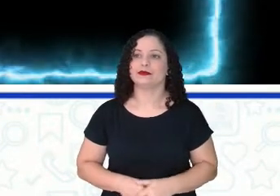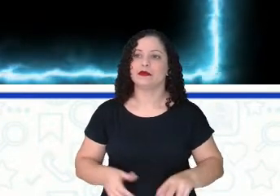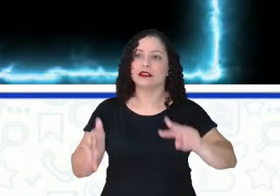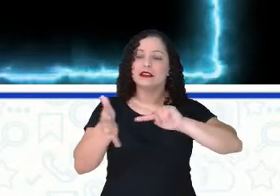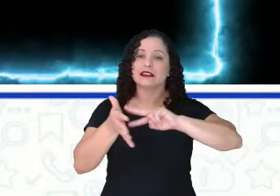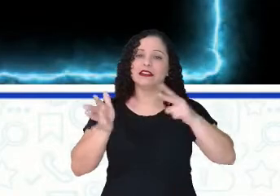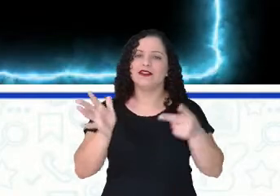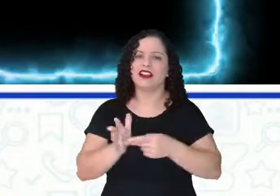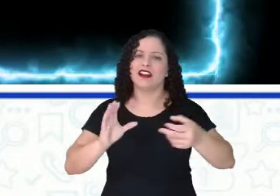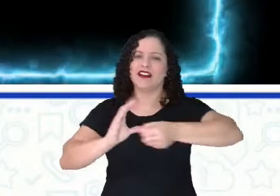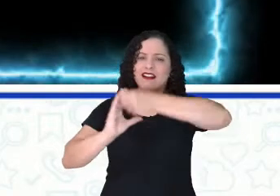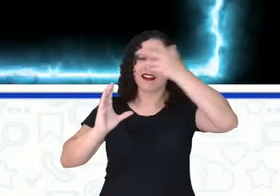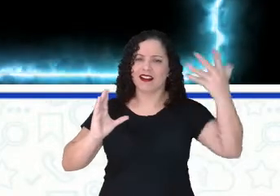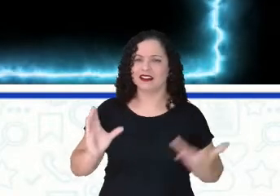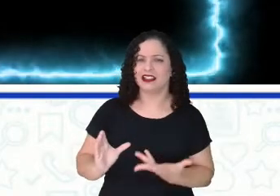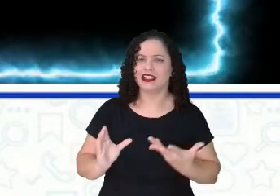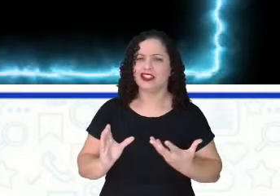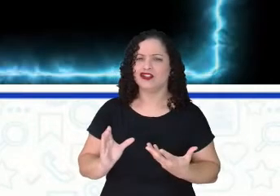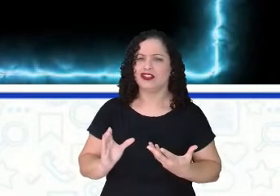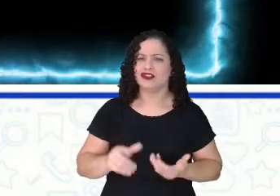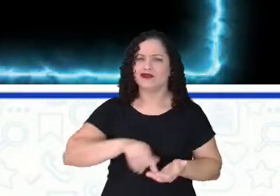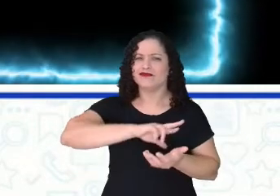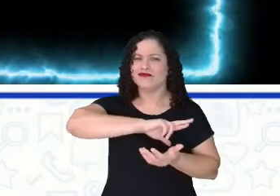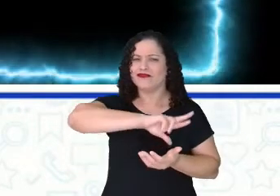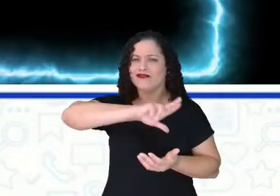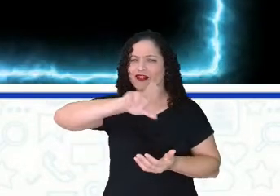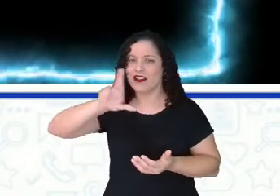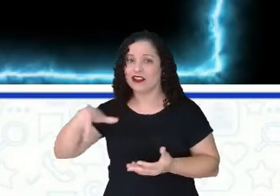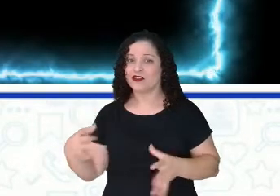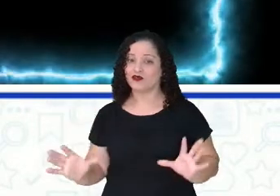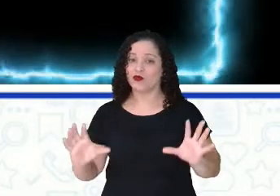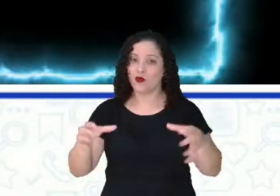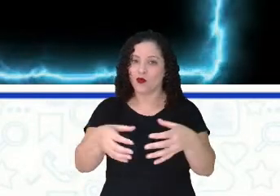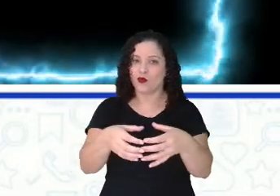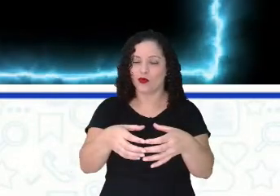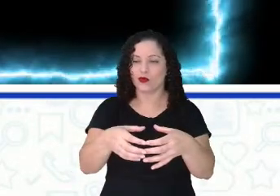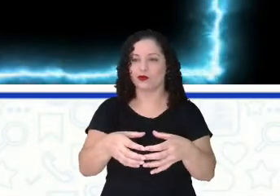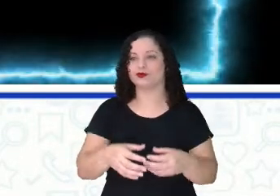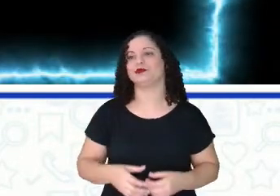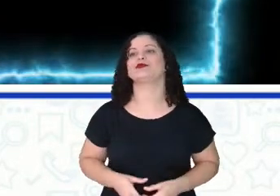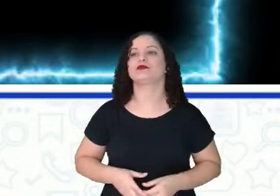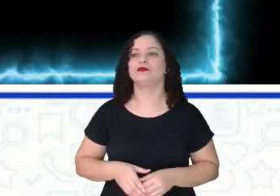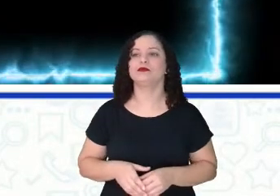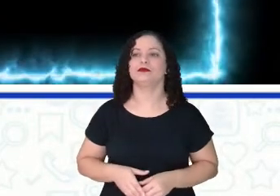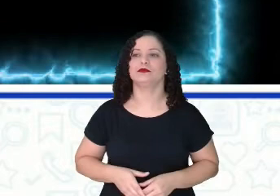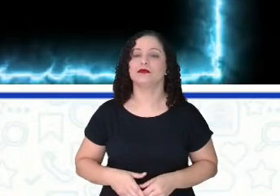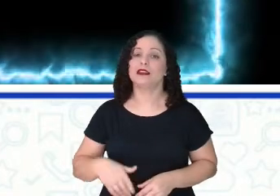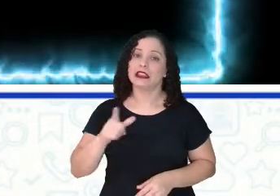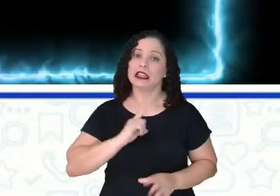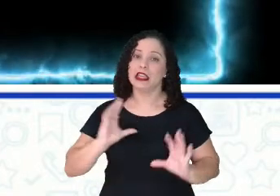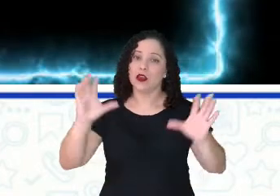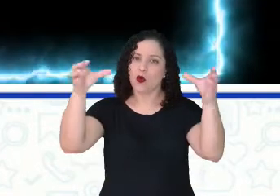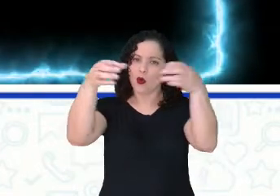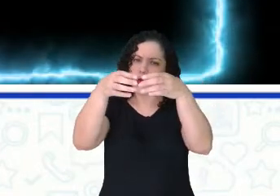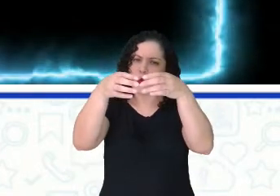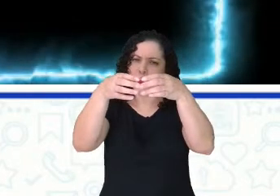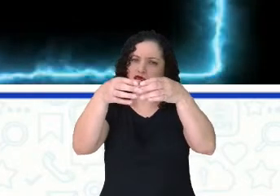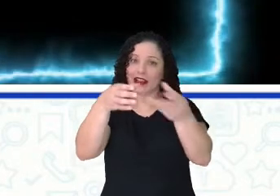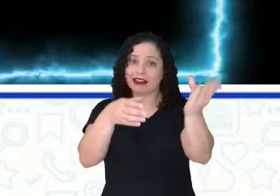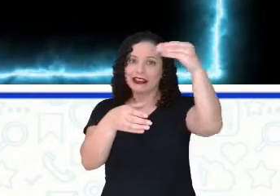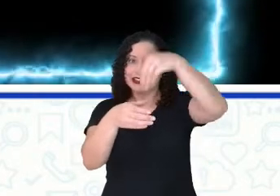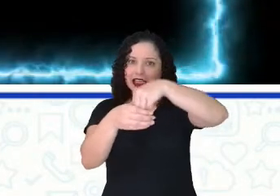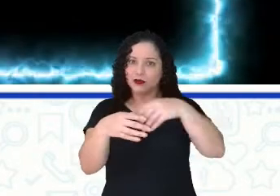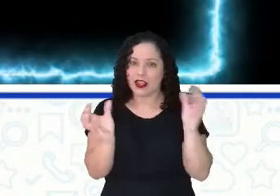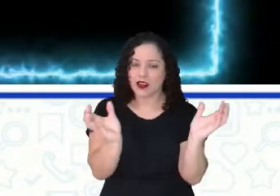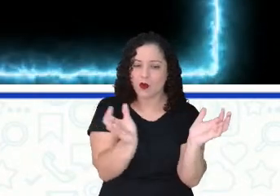Representam as características genéricas de uma classe, permitem a formação de